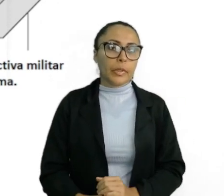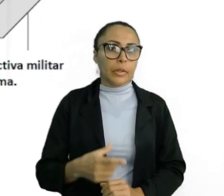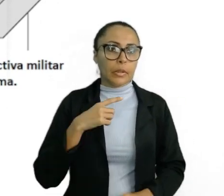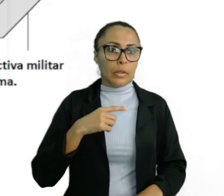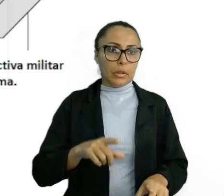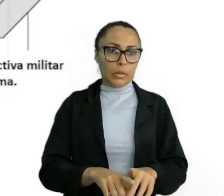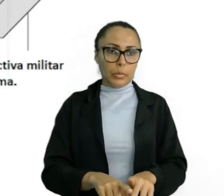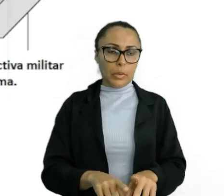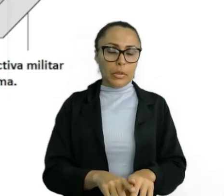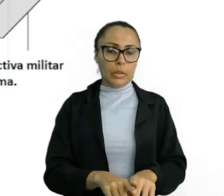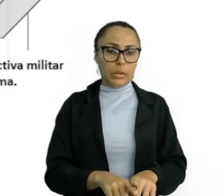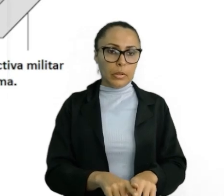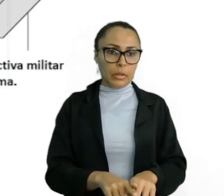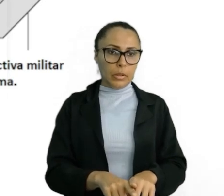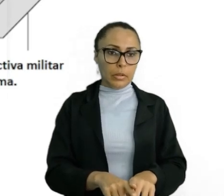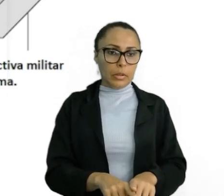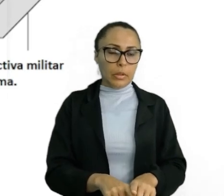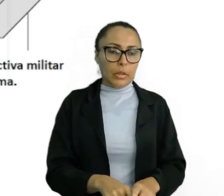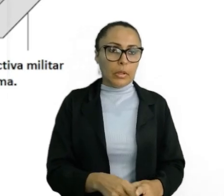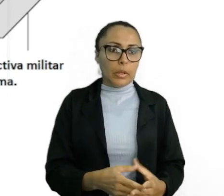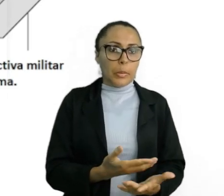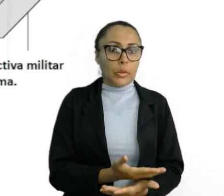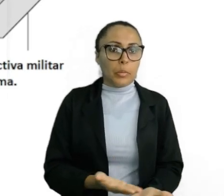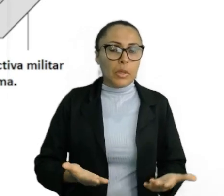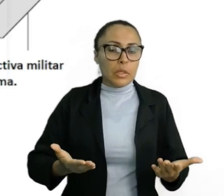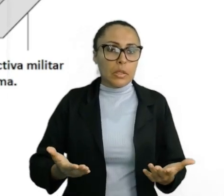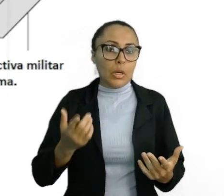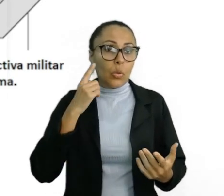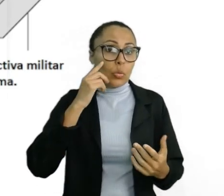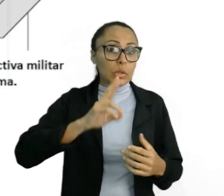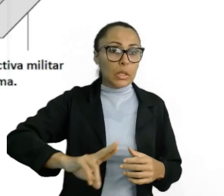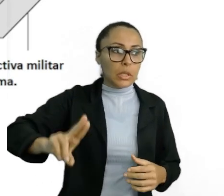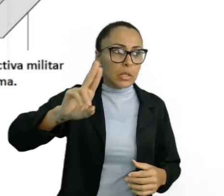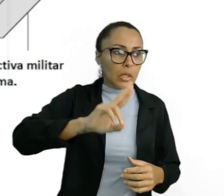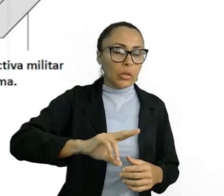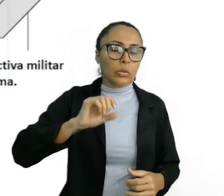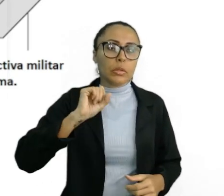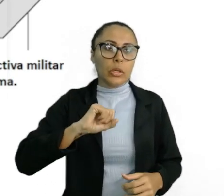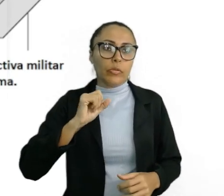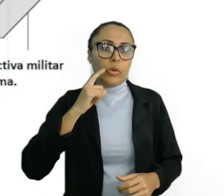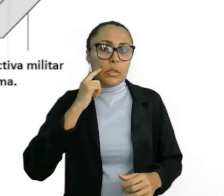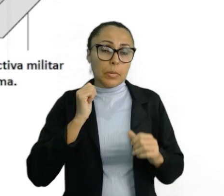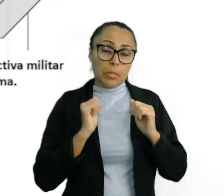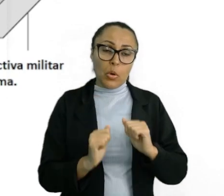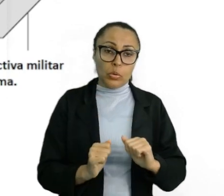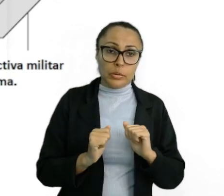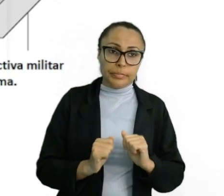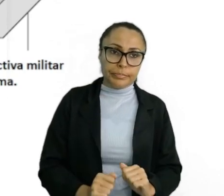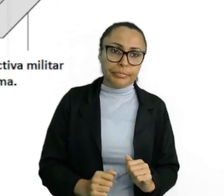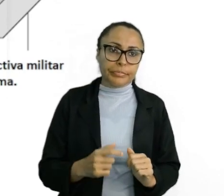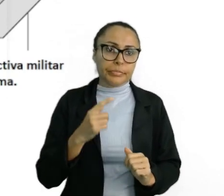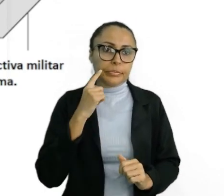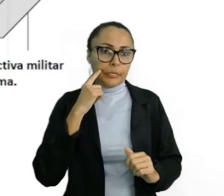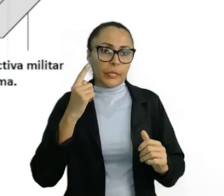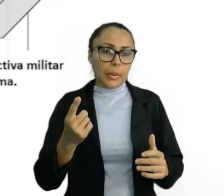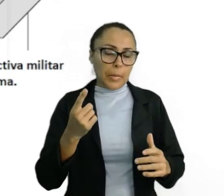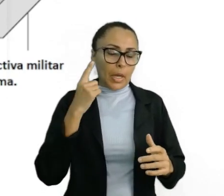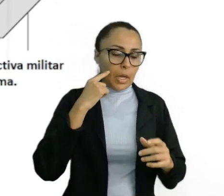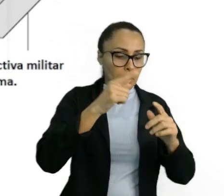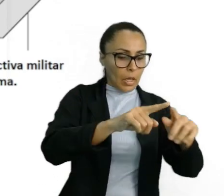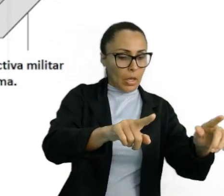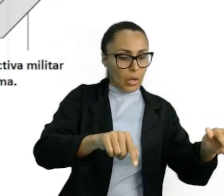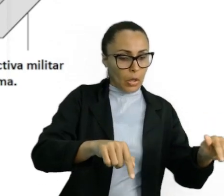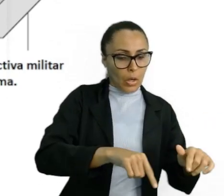uma angulação pré-definida e, utilizando ela, você pode simplesmente, para cada pavimento,